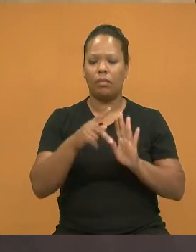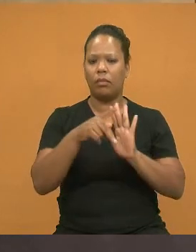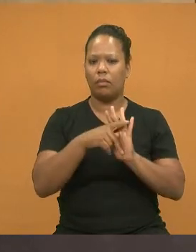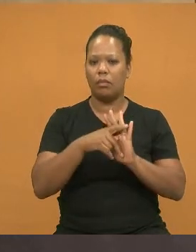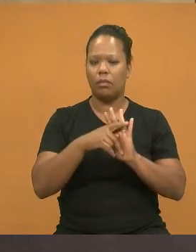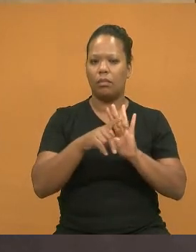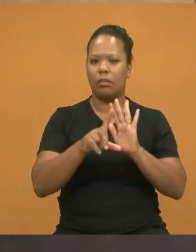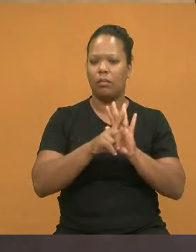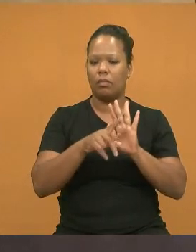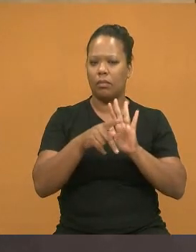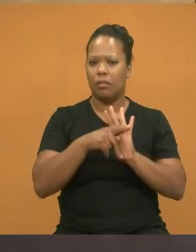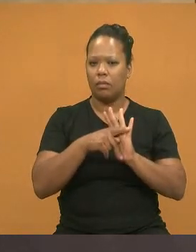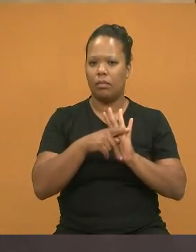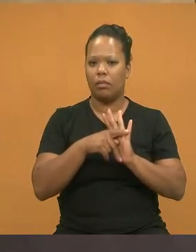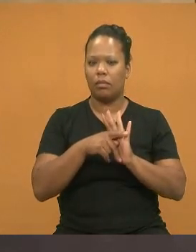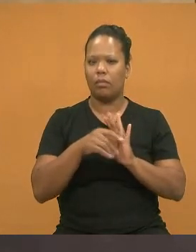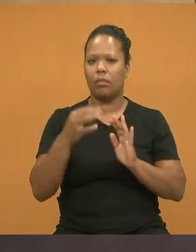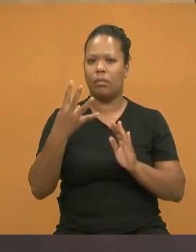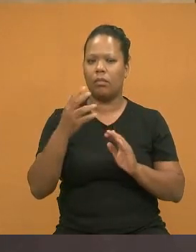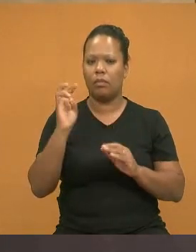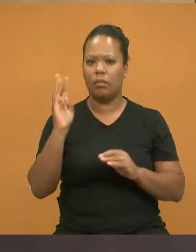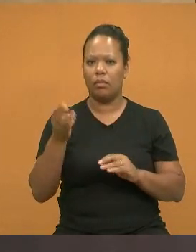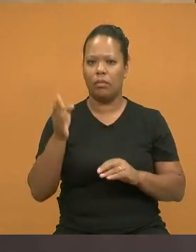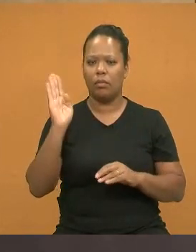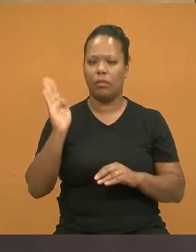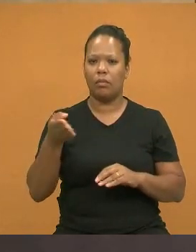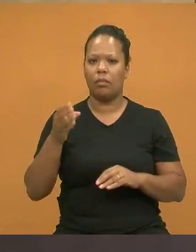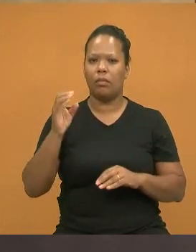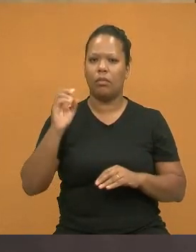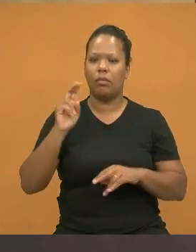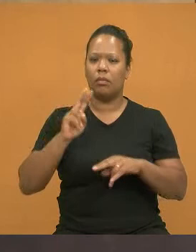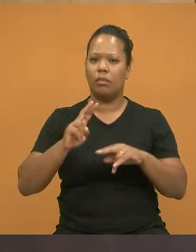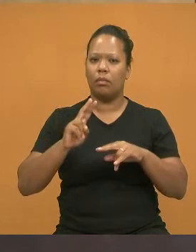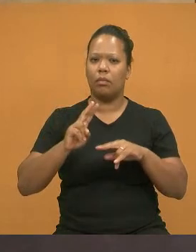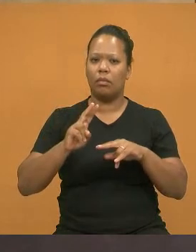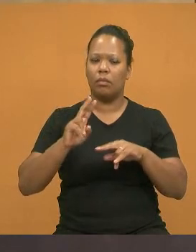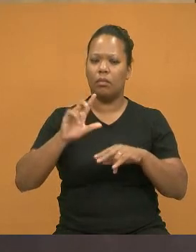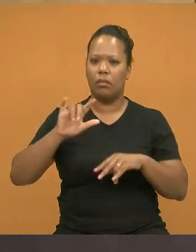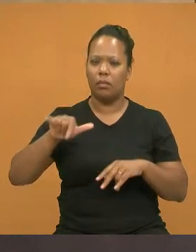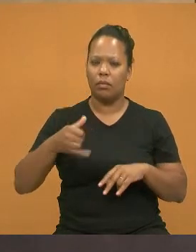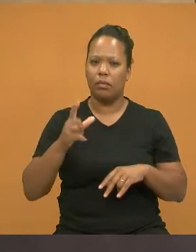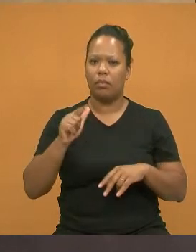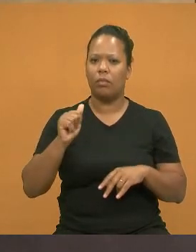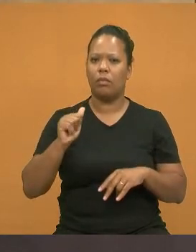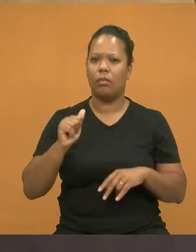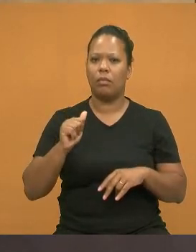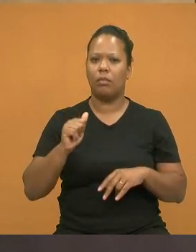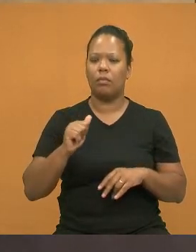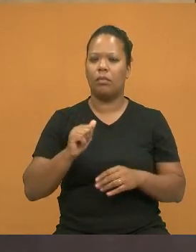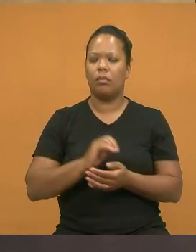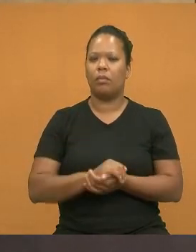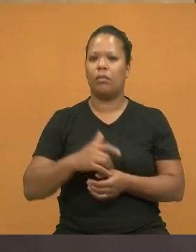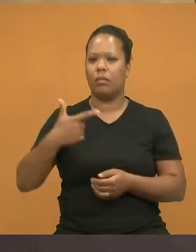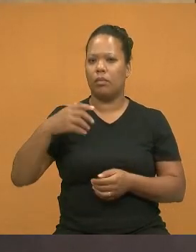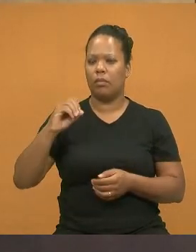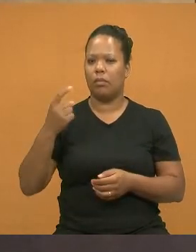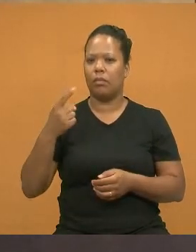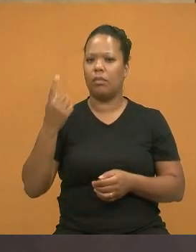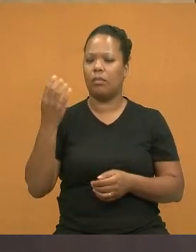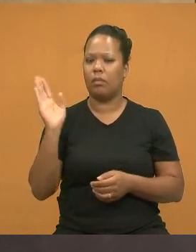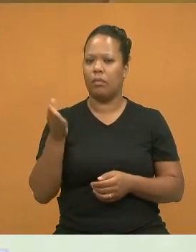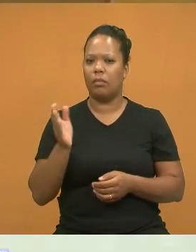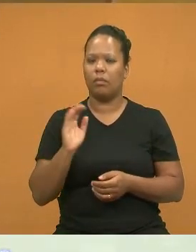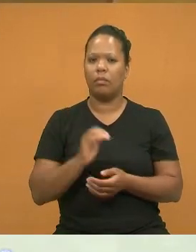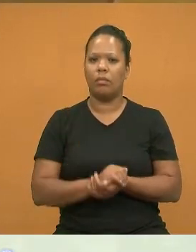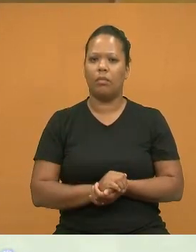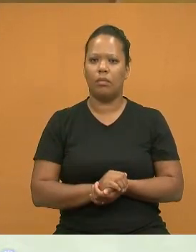número 43, de 4 de julho de 2018, institui o Dia Municipal do Combate à Pedofilia e das outras